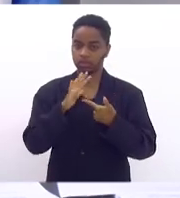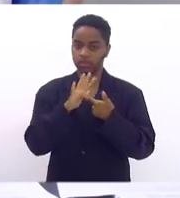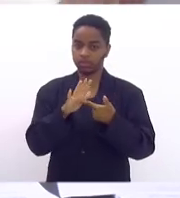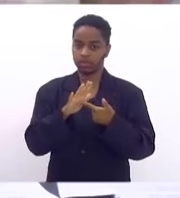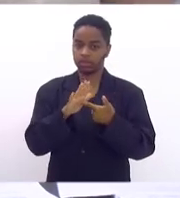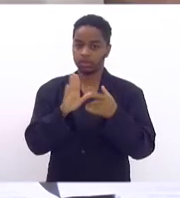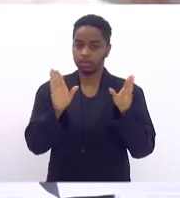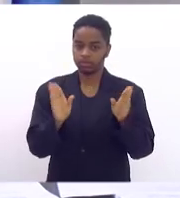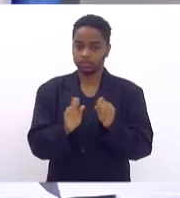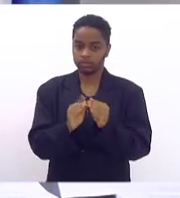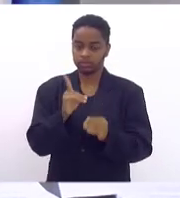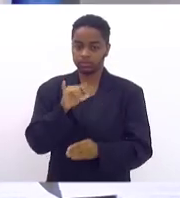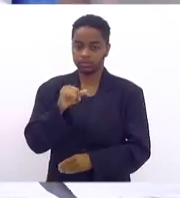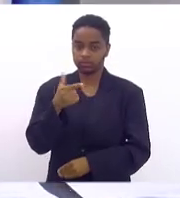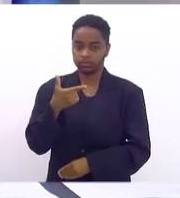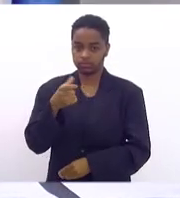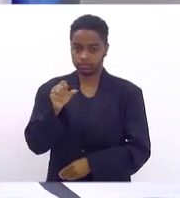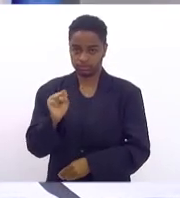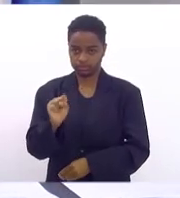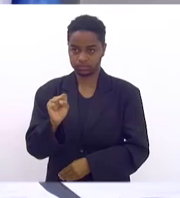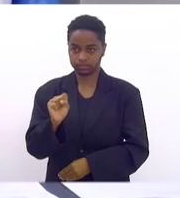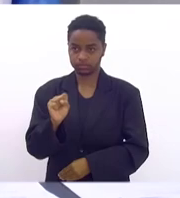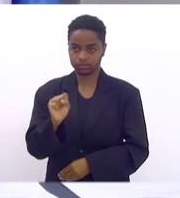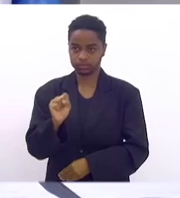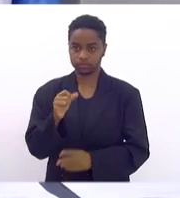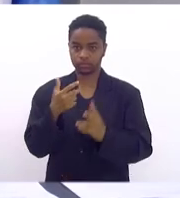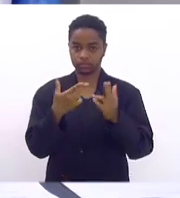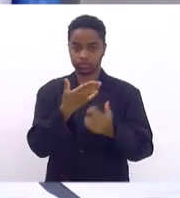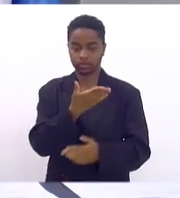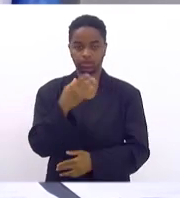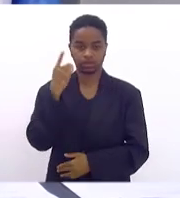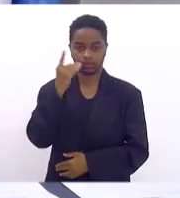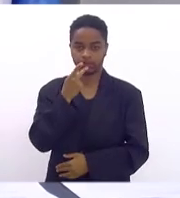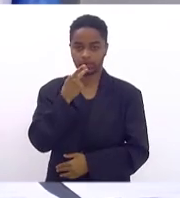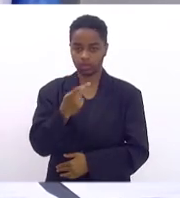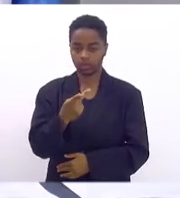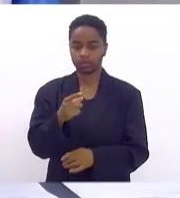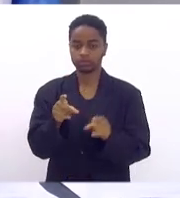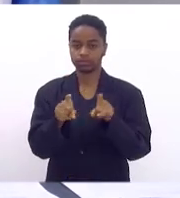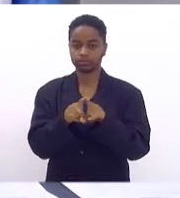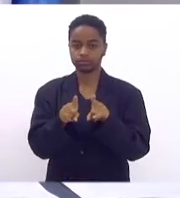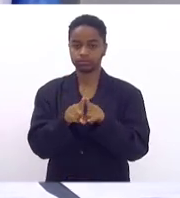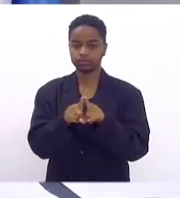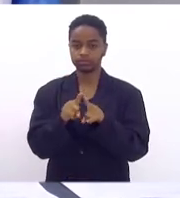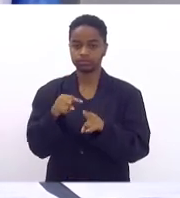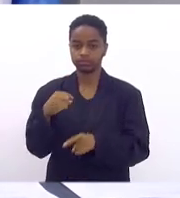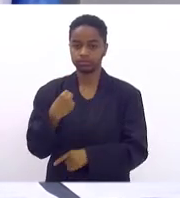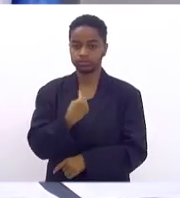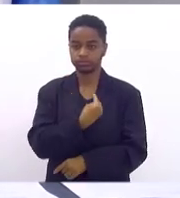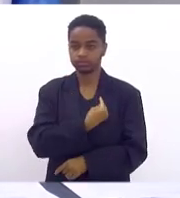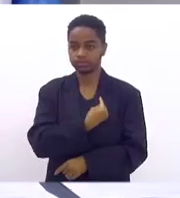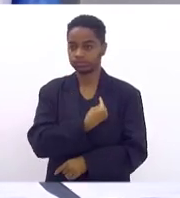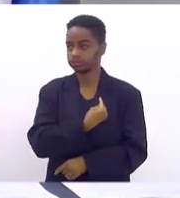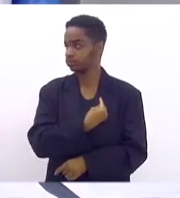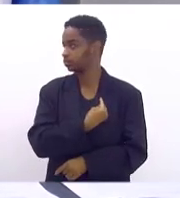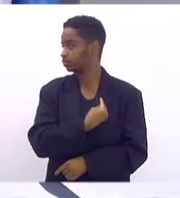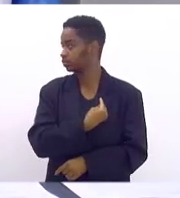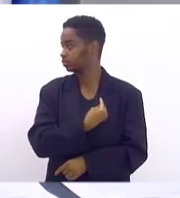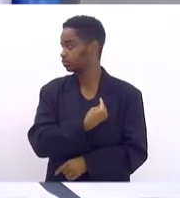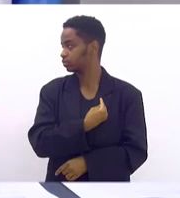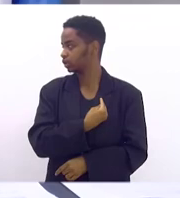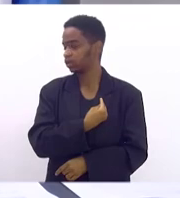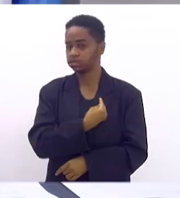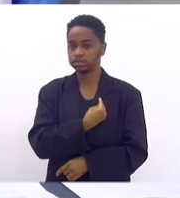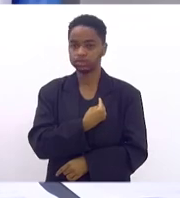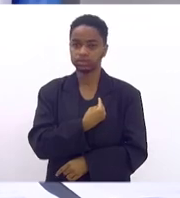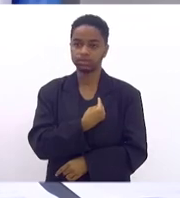esta CPI no dia 28, como o relator já falou, e a gente já vai aguardando aí o recebimento dos